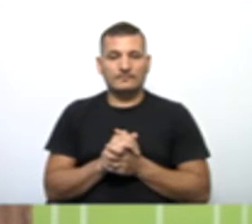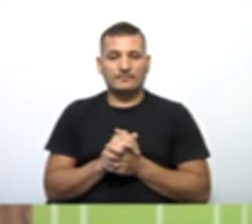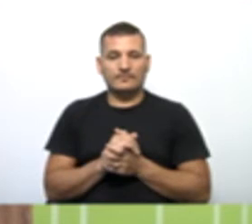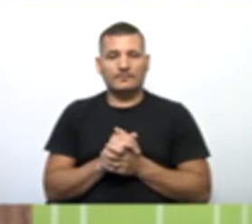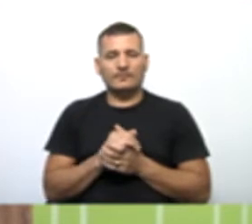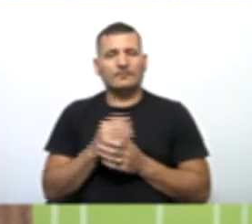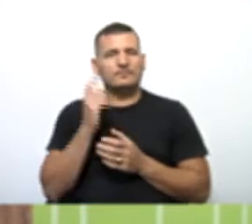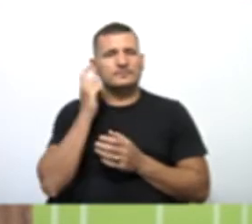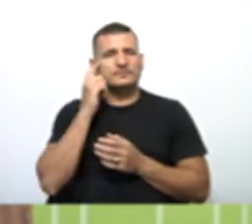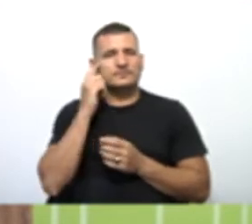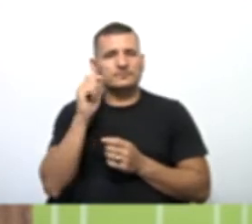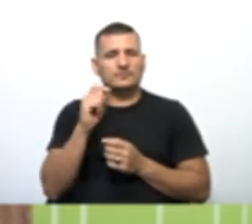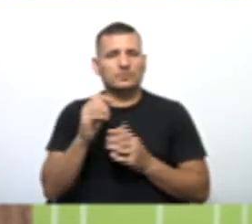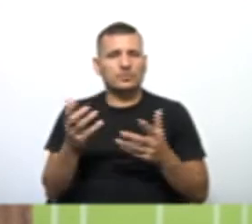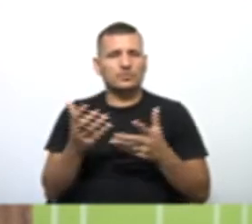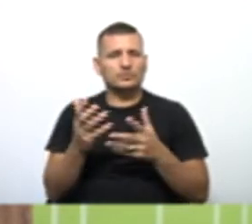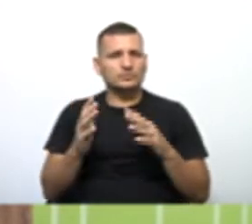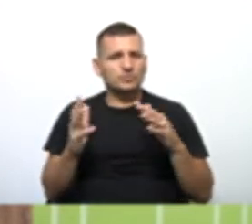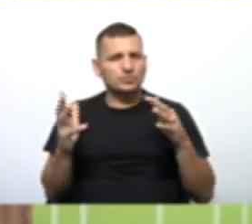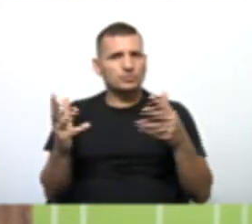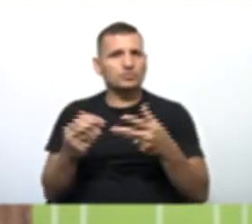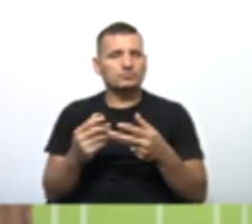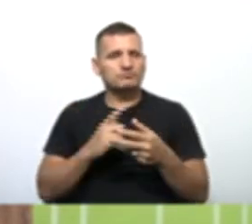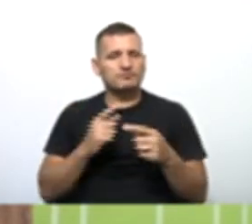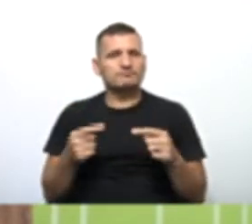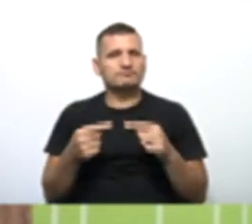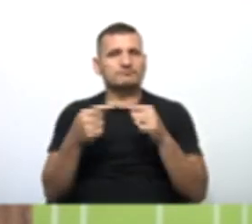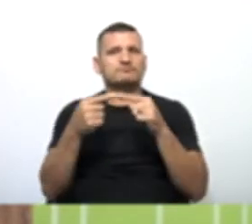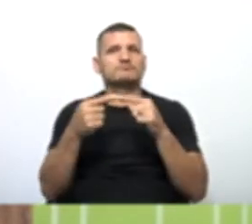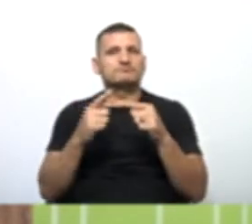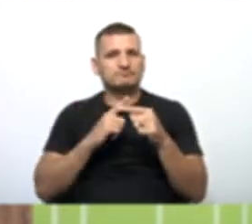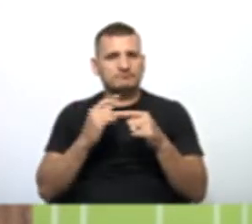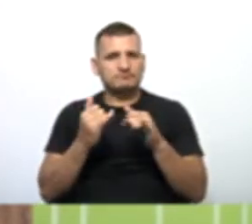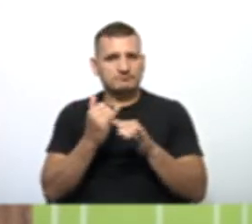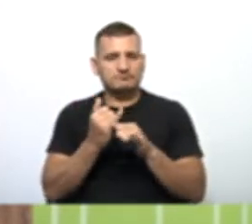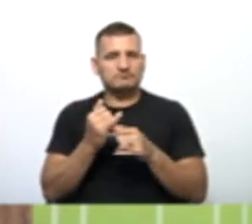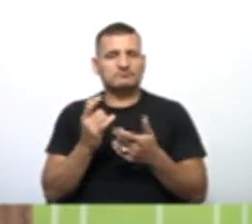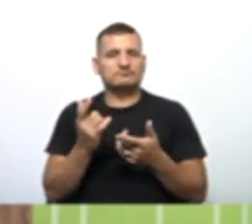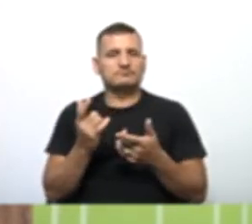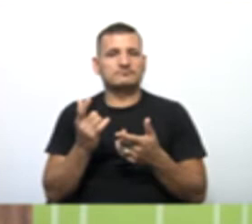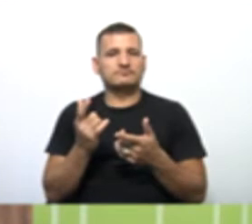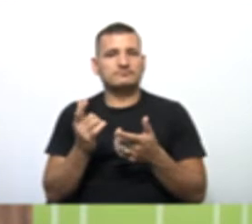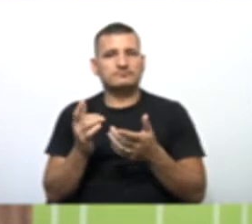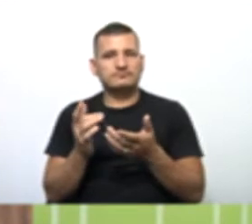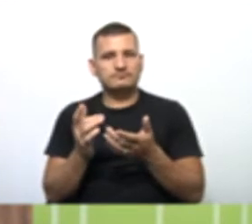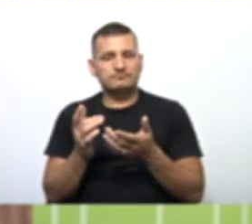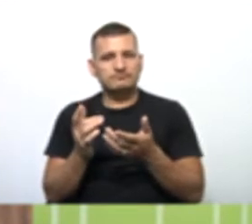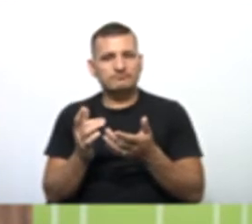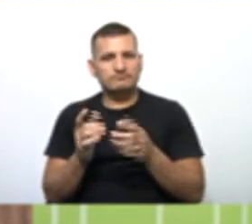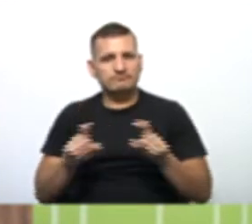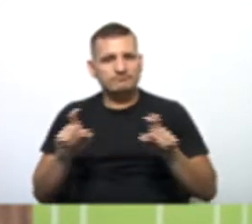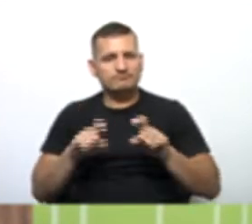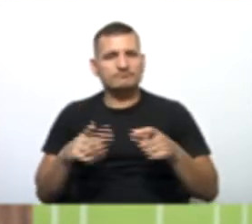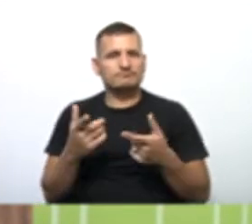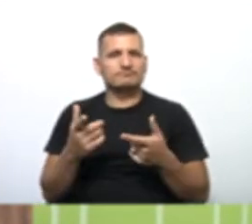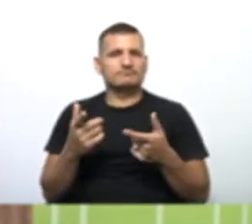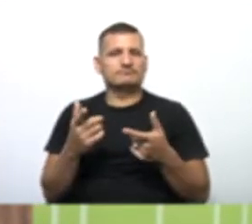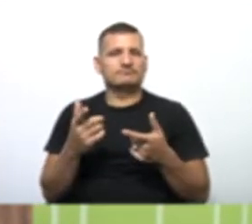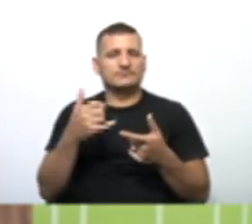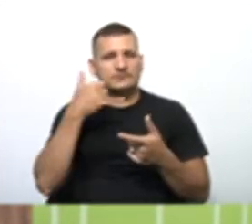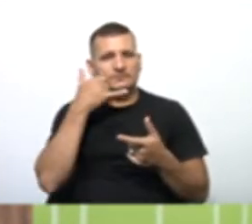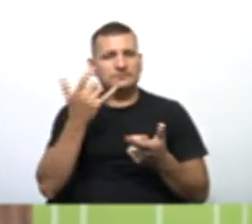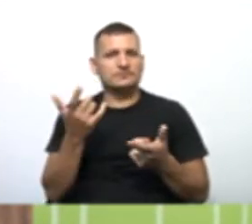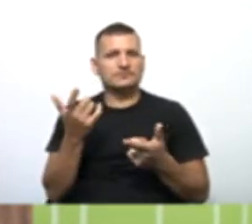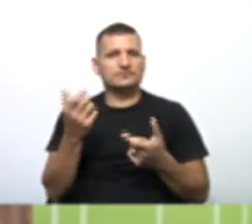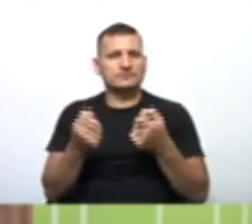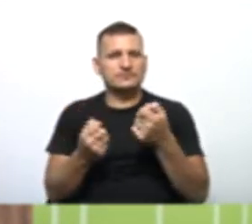praticamente tudo está conectado. Computadores, tablets, celulares, lâmpadas, carros e etc. Então, se